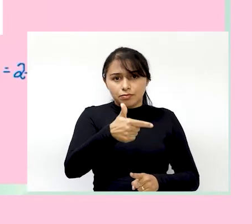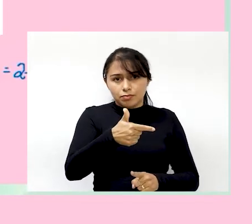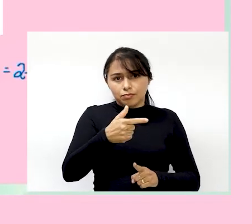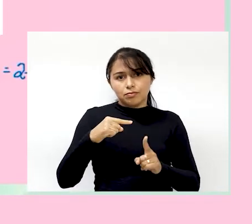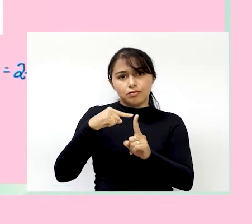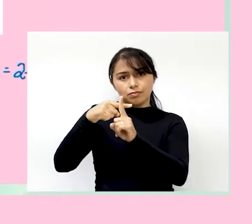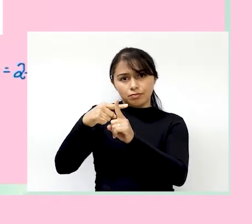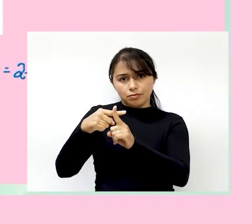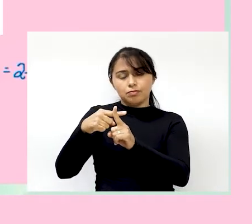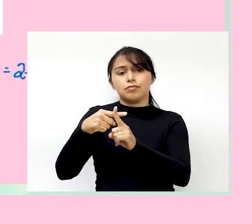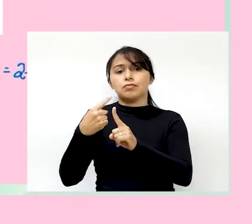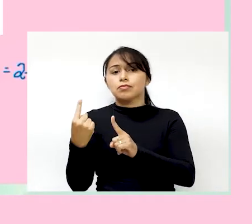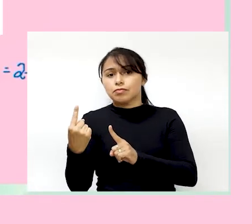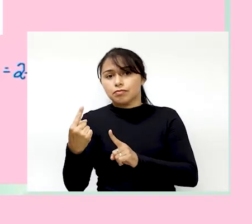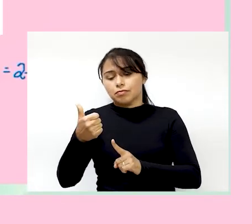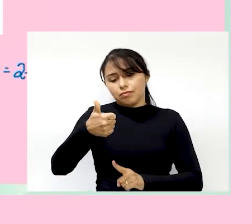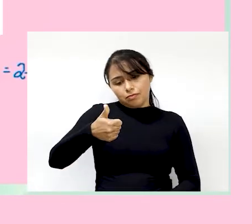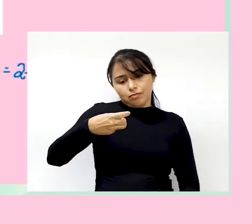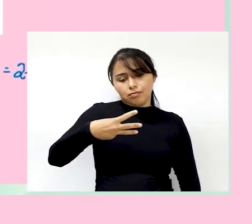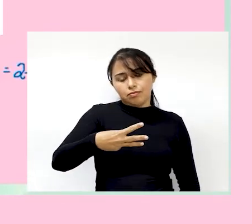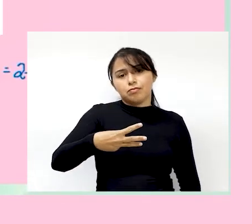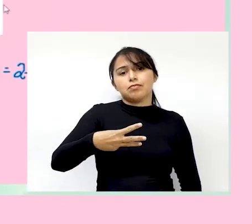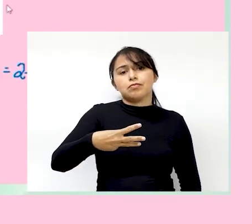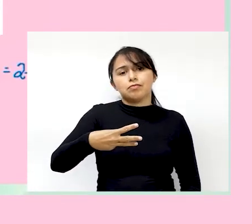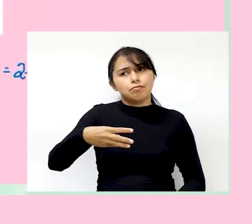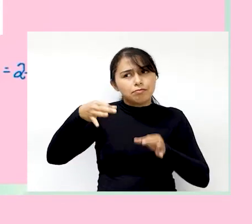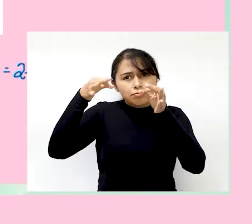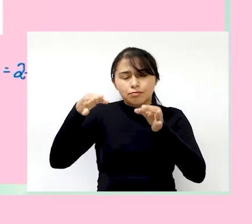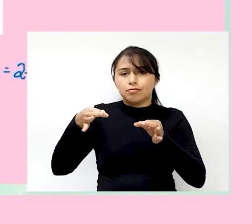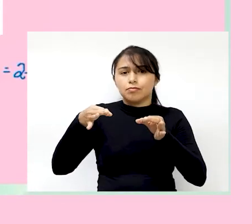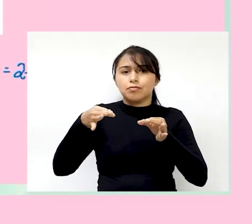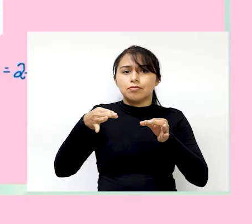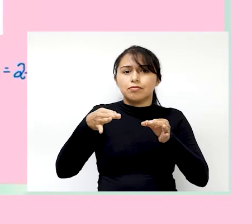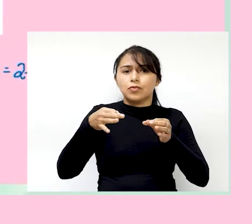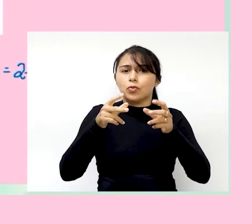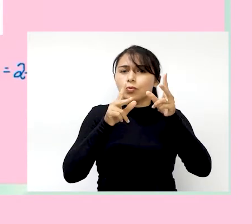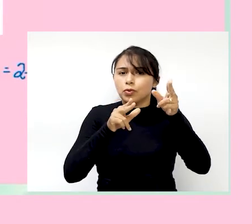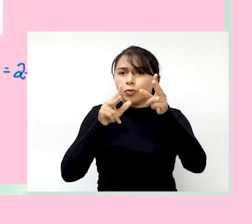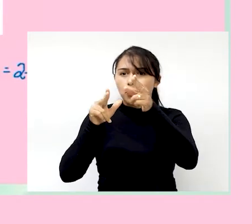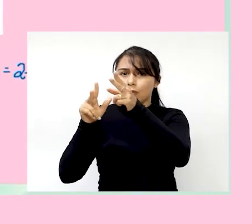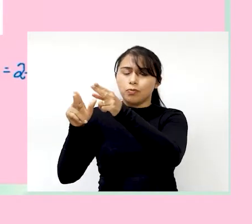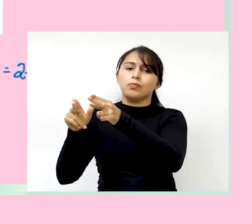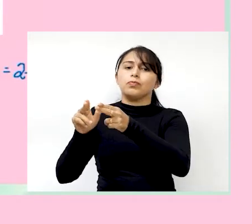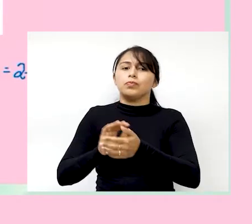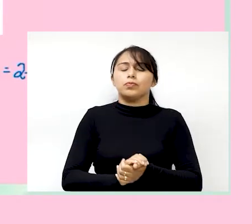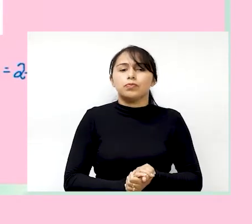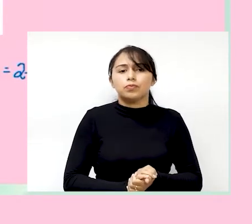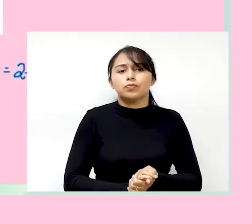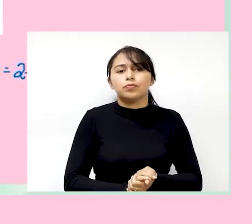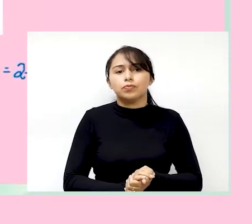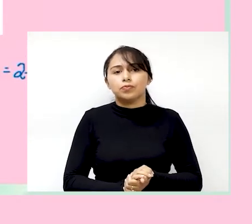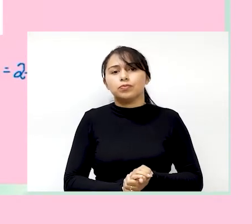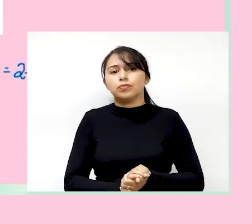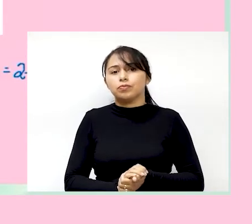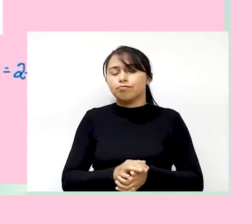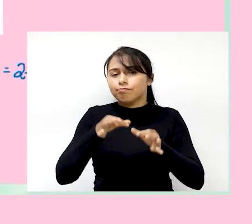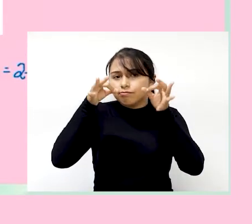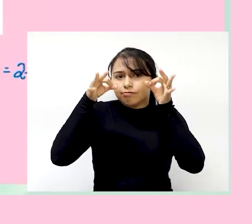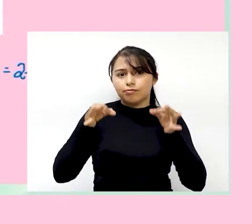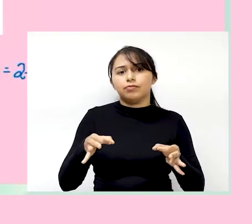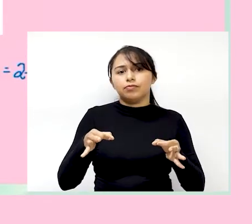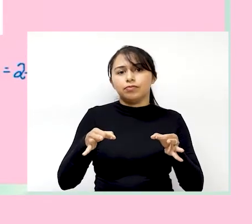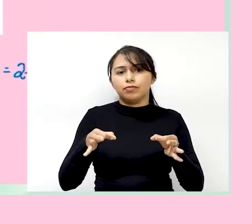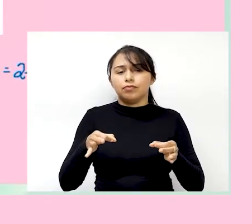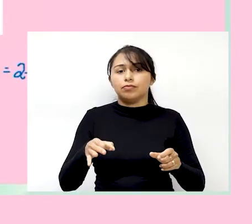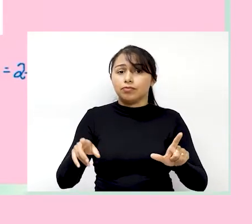1 é igual a 3, né? Então dá correto para todos os valores. Assim podemos concluir aí, ó, que